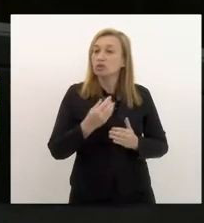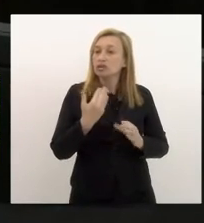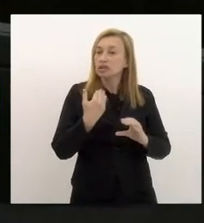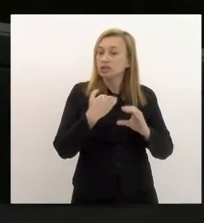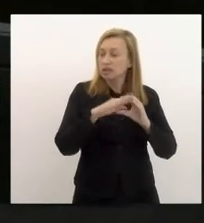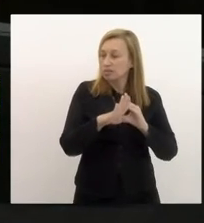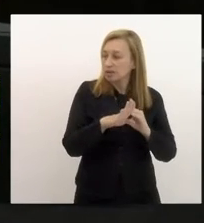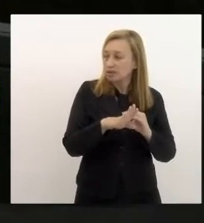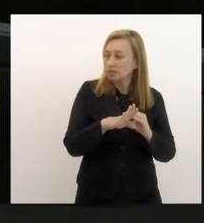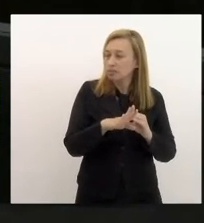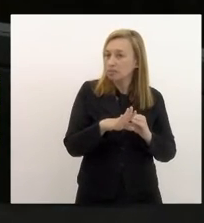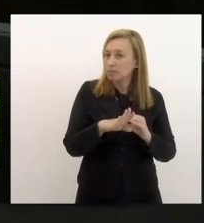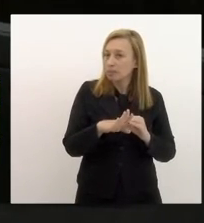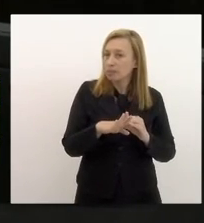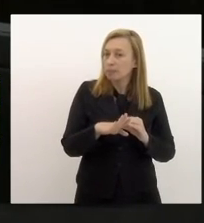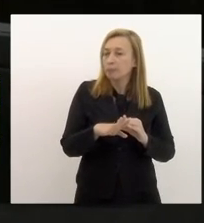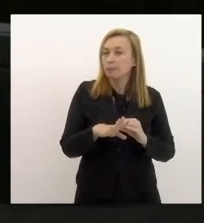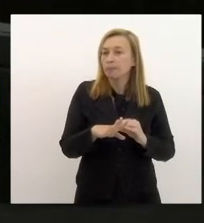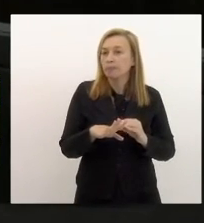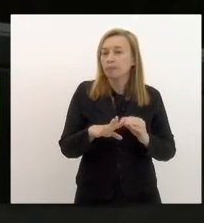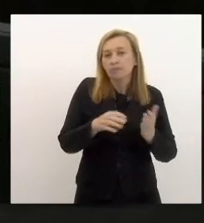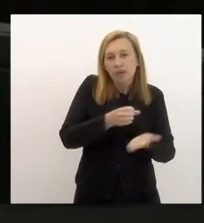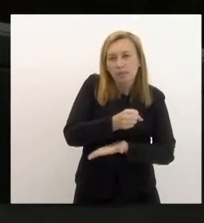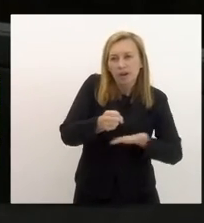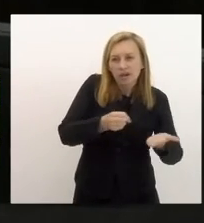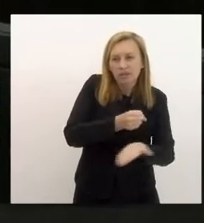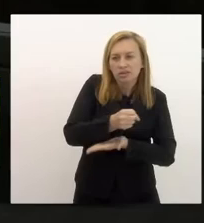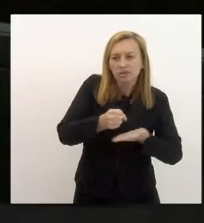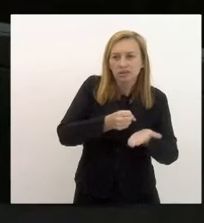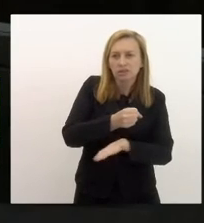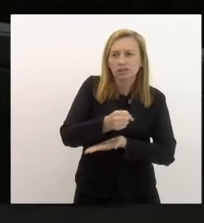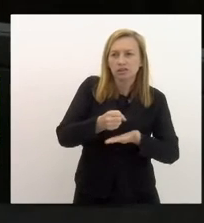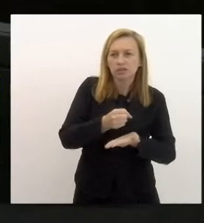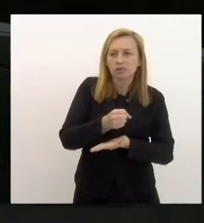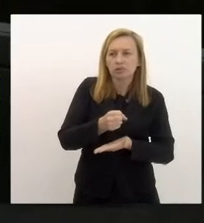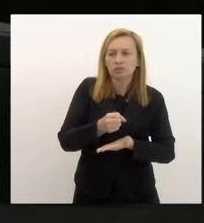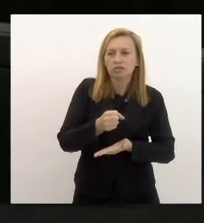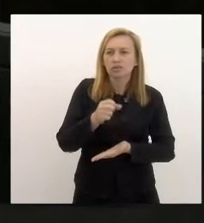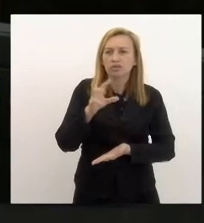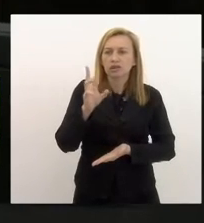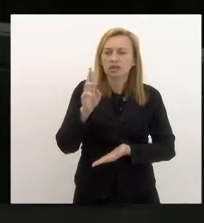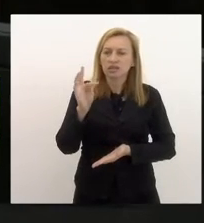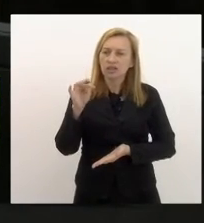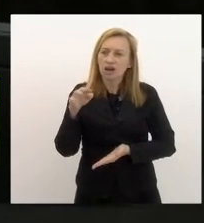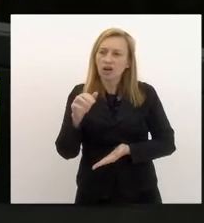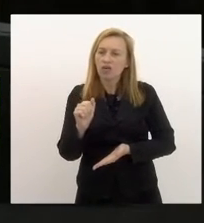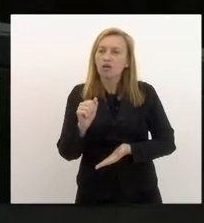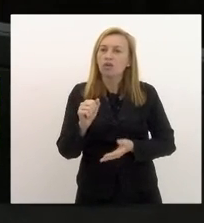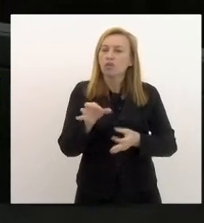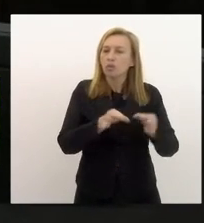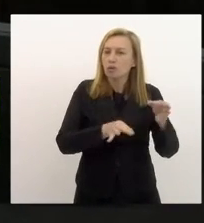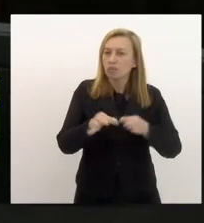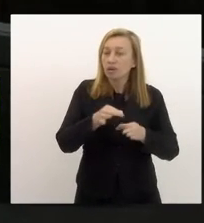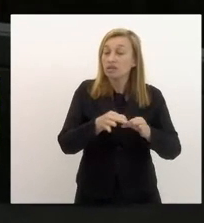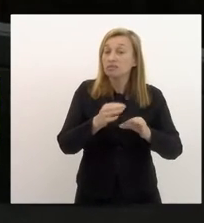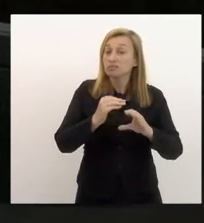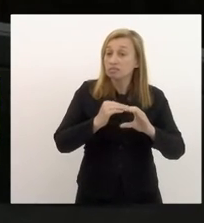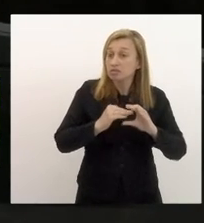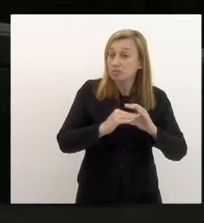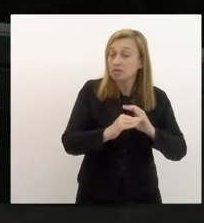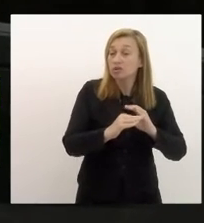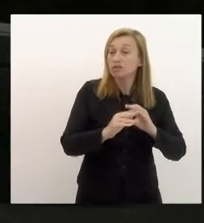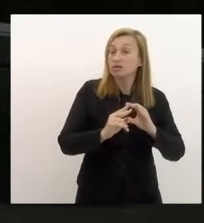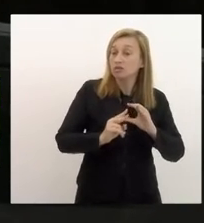encaminhamos foi o cenário base com as ressalvas o plano ainda será encaminhado